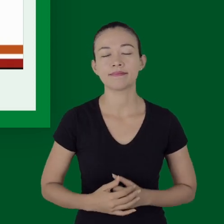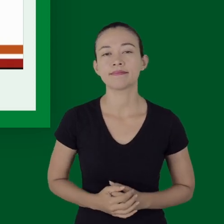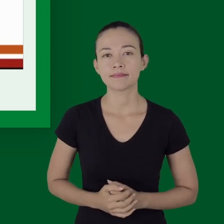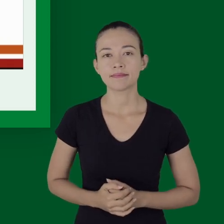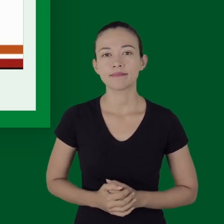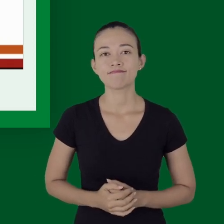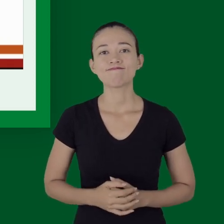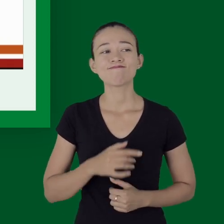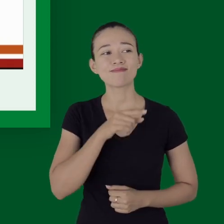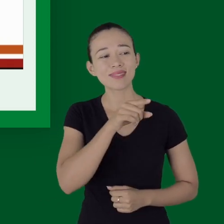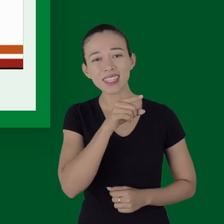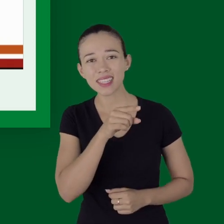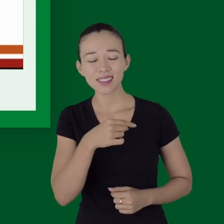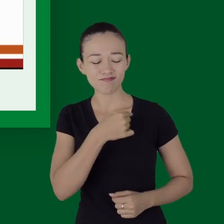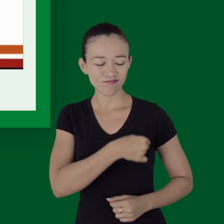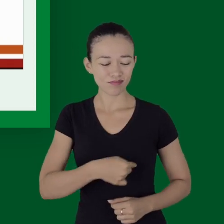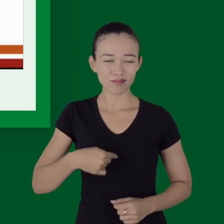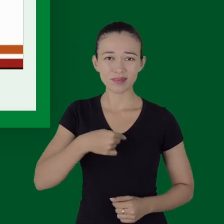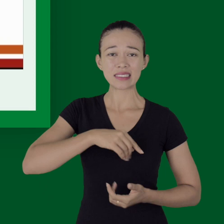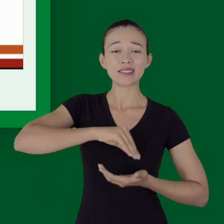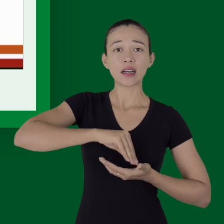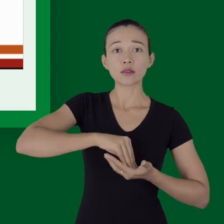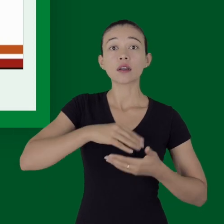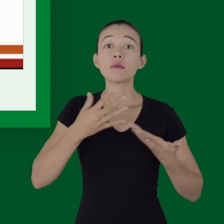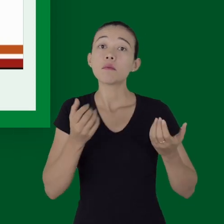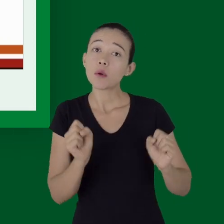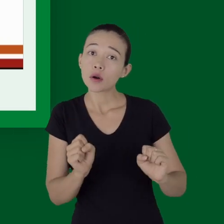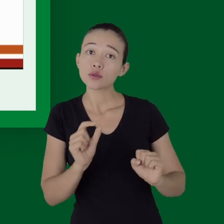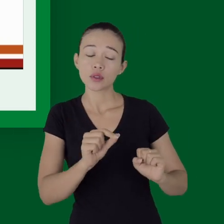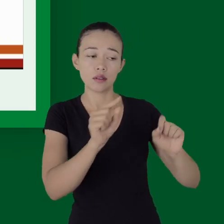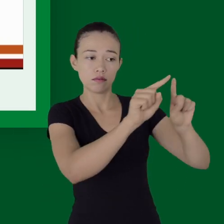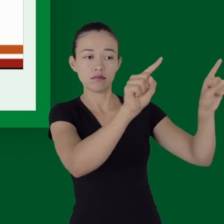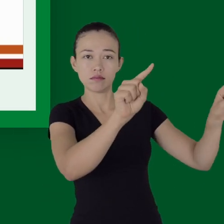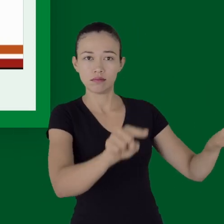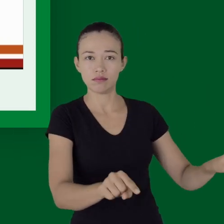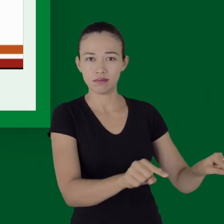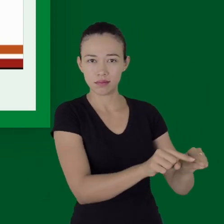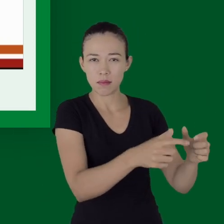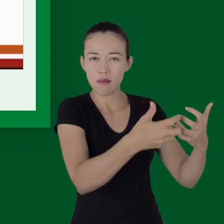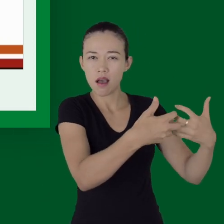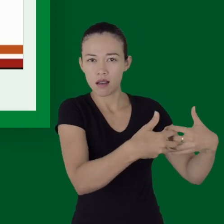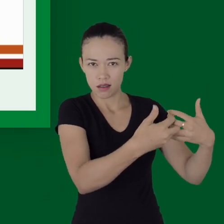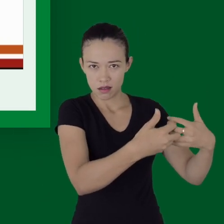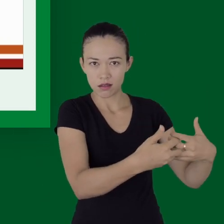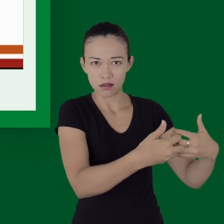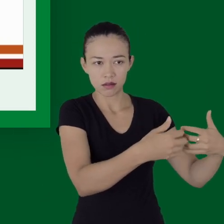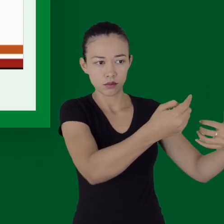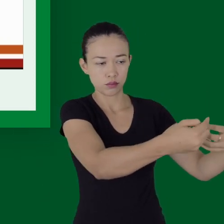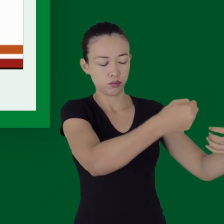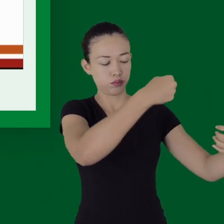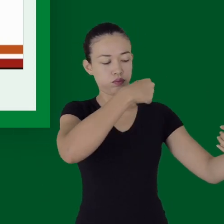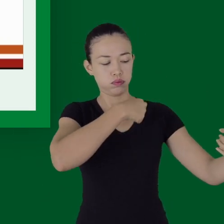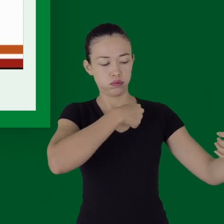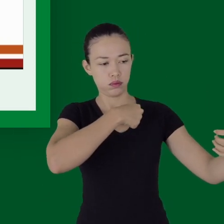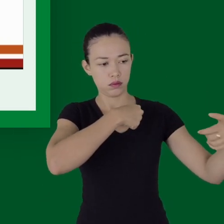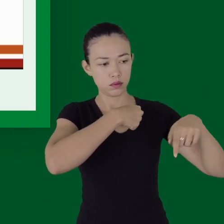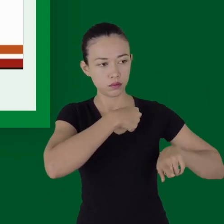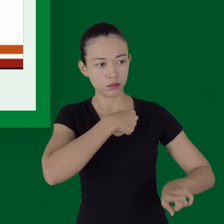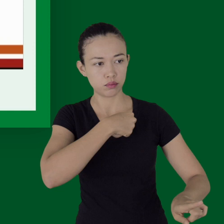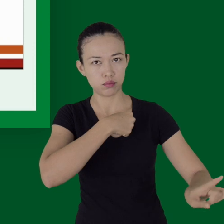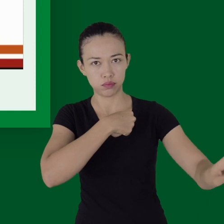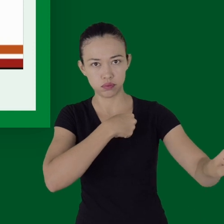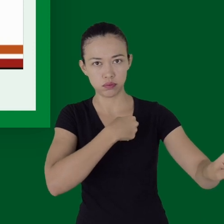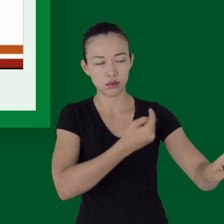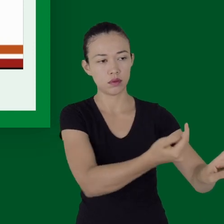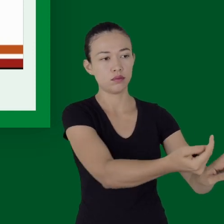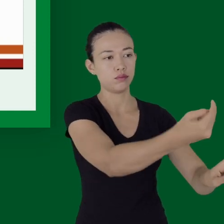Então, vamos lá. Então, a gente já, agora que a gente obteve o eletro e, né, tratou, a gente tem que ver o nível de